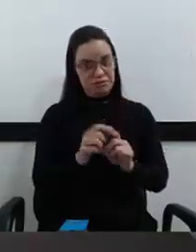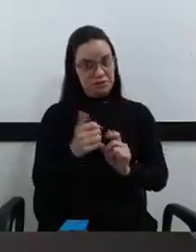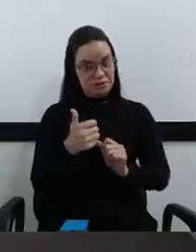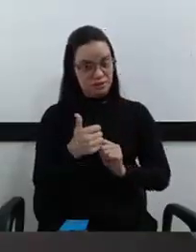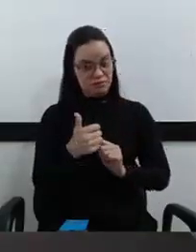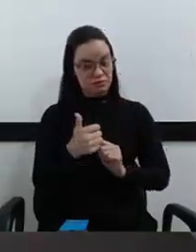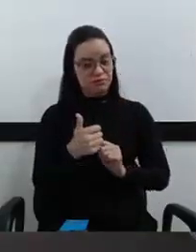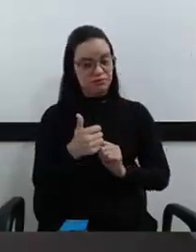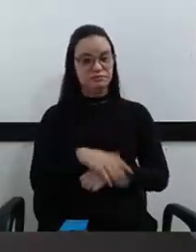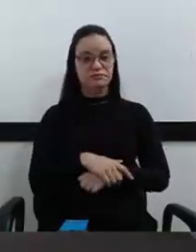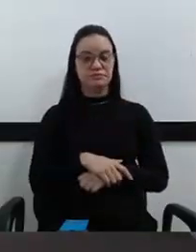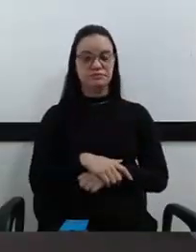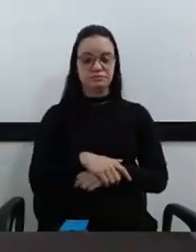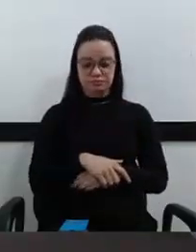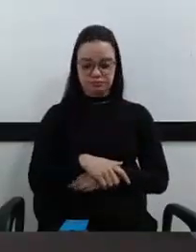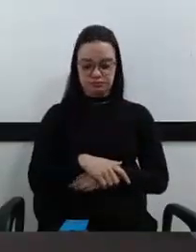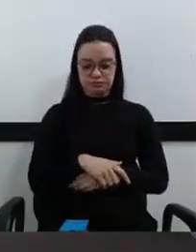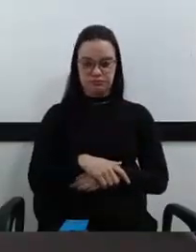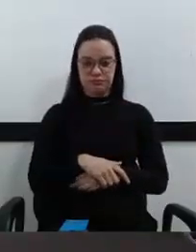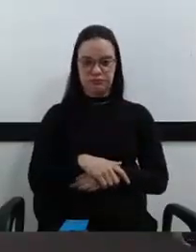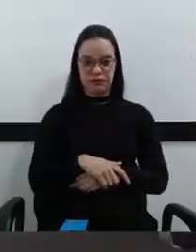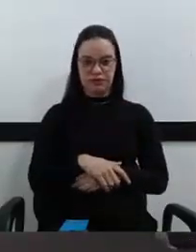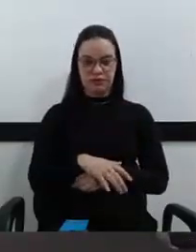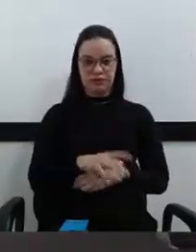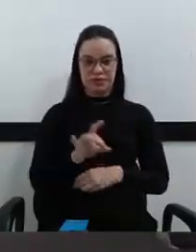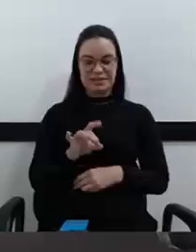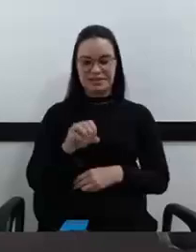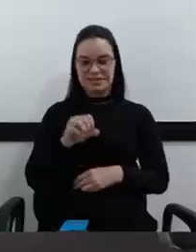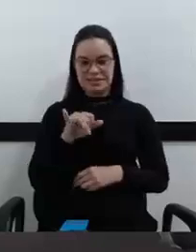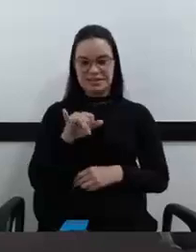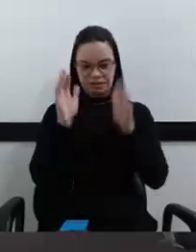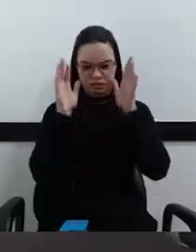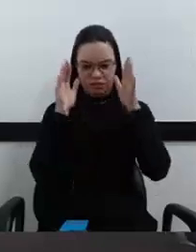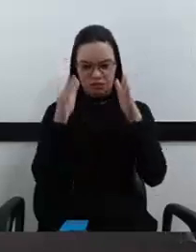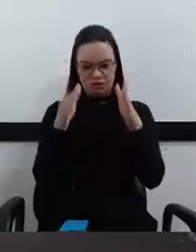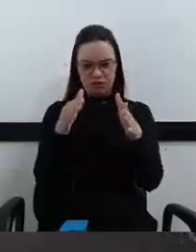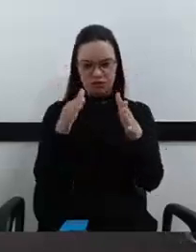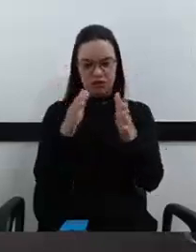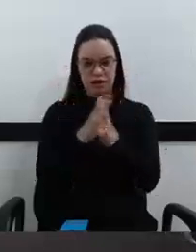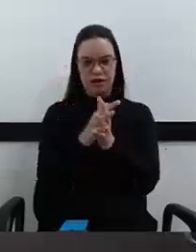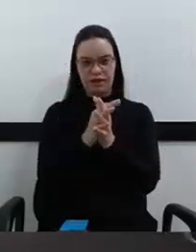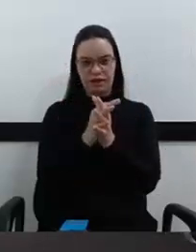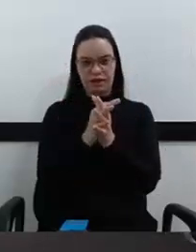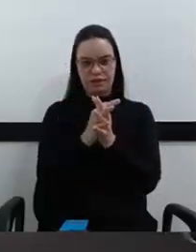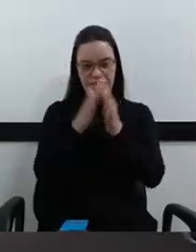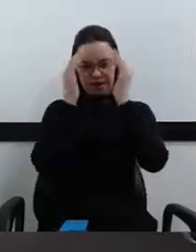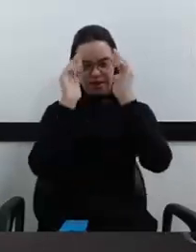tá? Então, é só uma questão, se for seguir o regulamento atual, Vossa Excelência